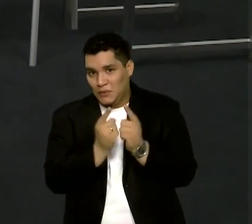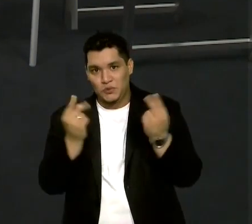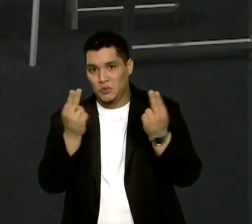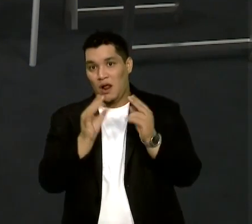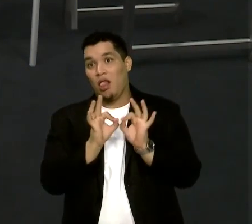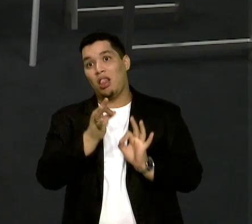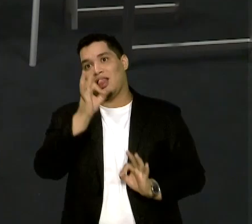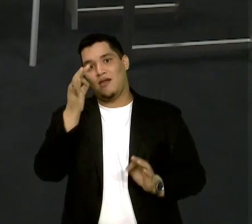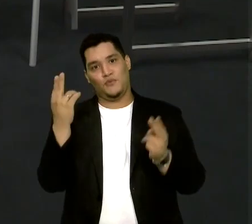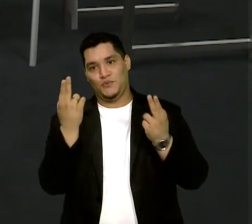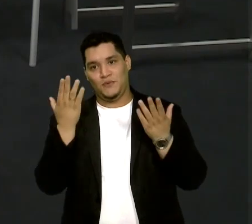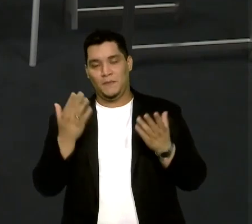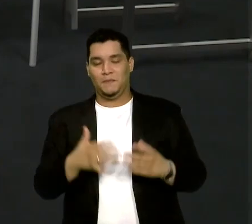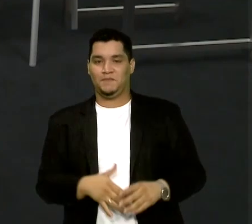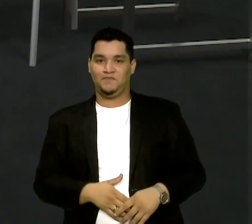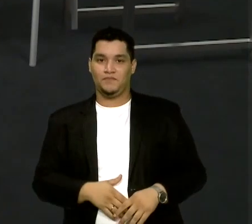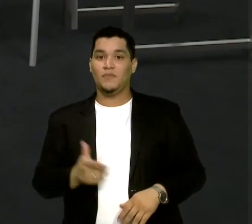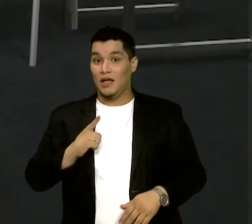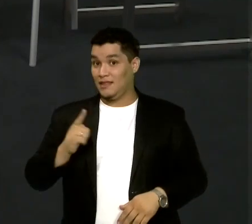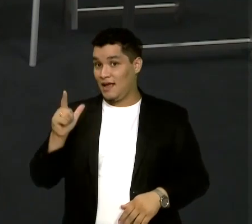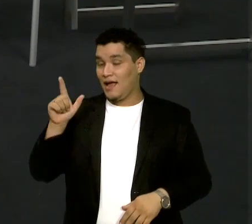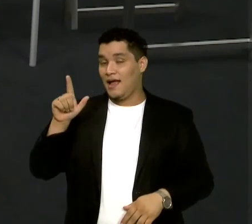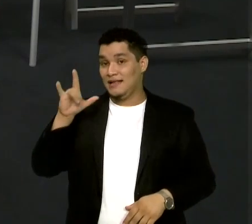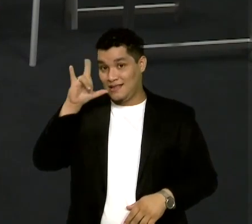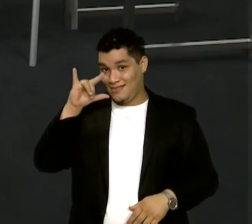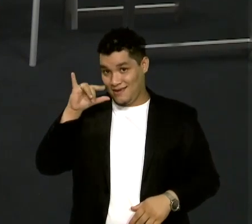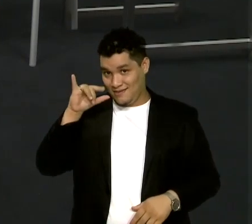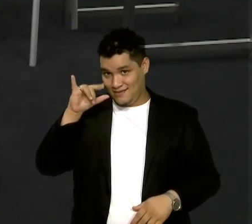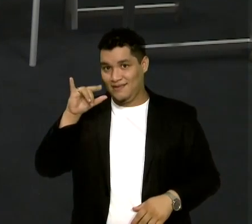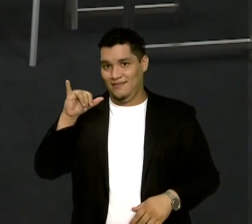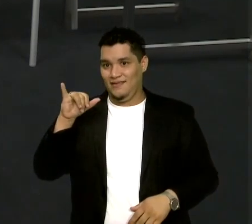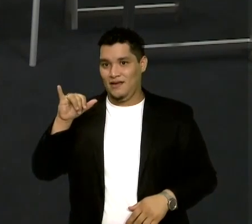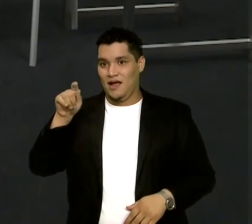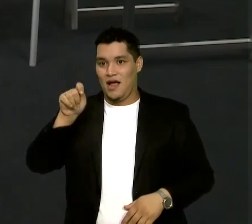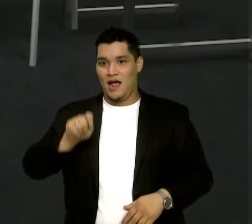conhecer. Nós temos também no nosso Instagram, né? A ONG tem o Instagram,